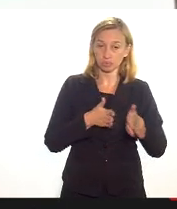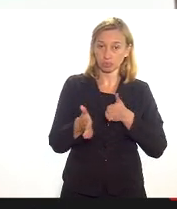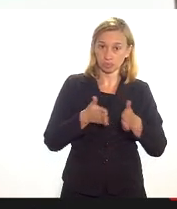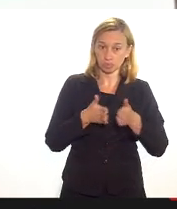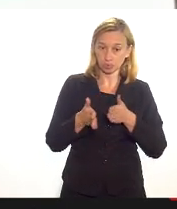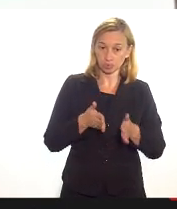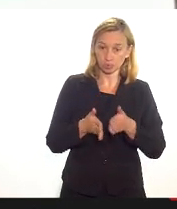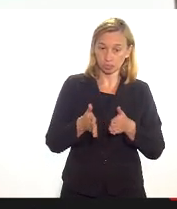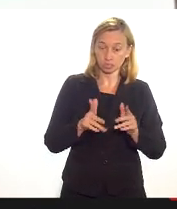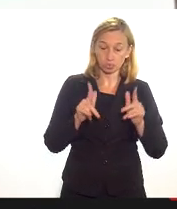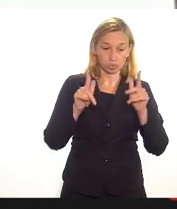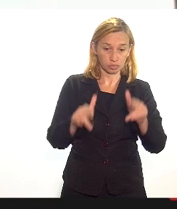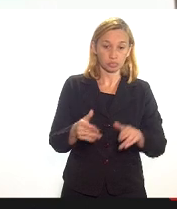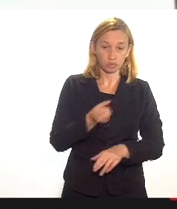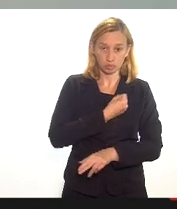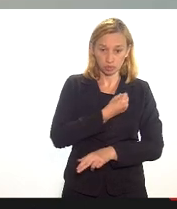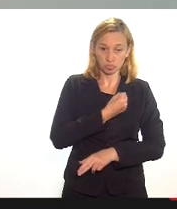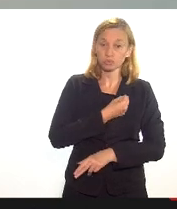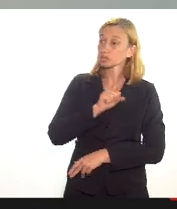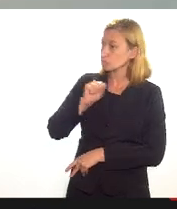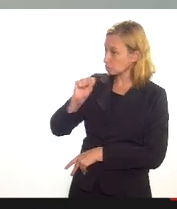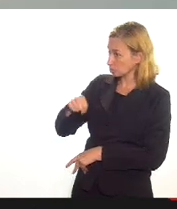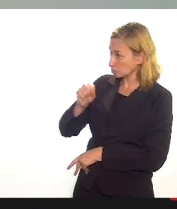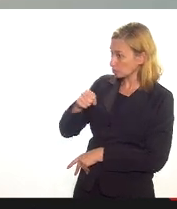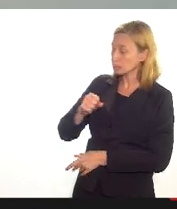aos mesmos dados. É isso mesmo.